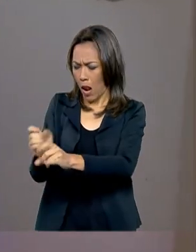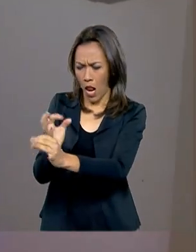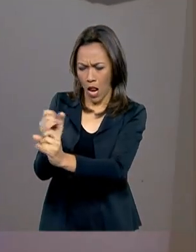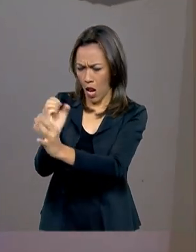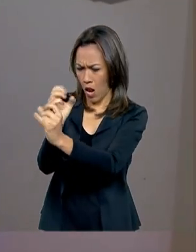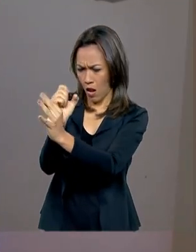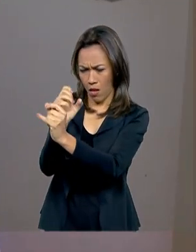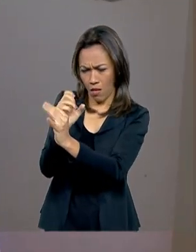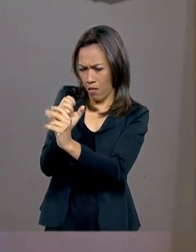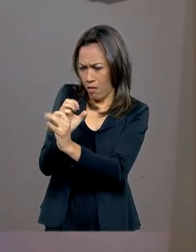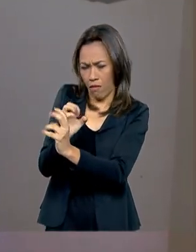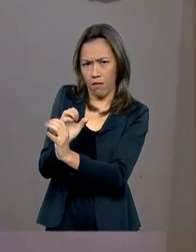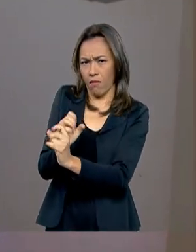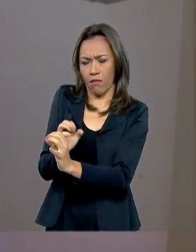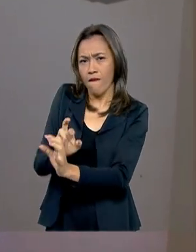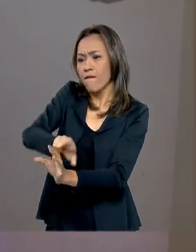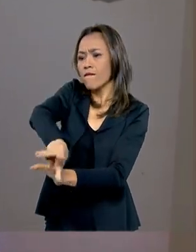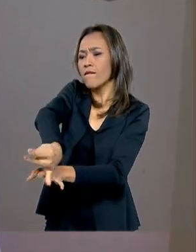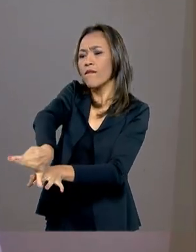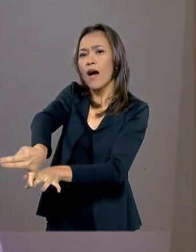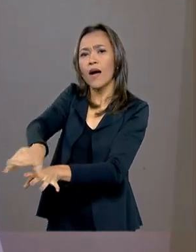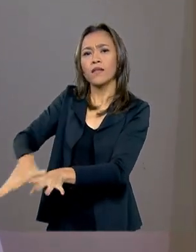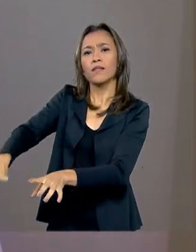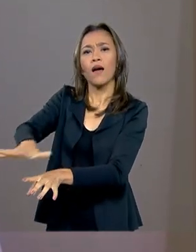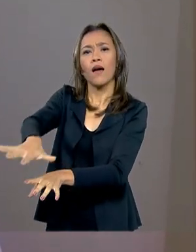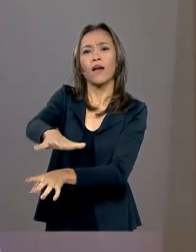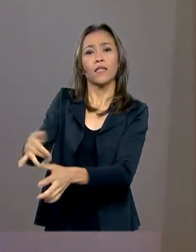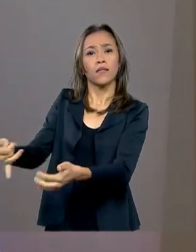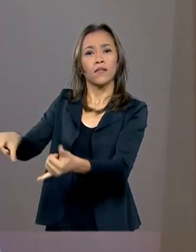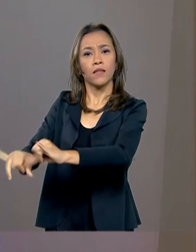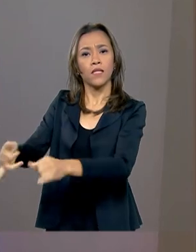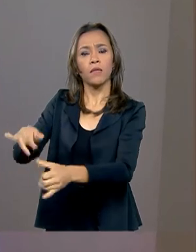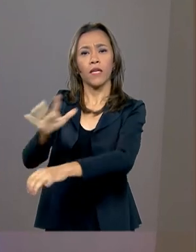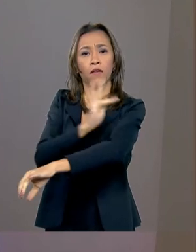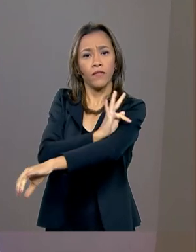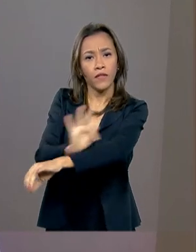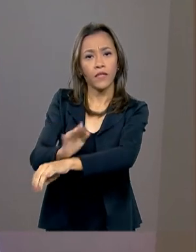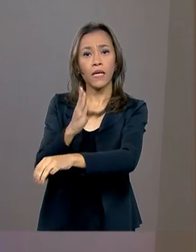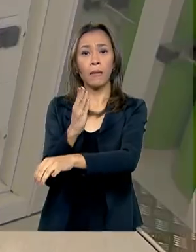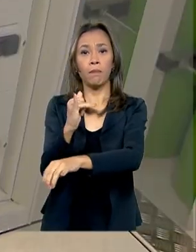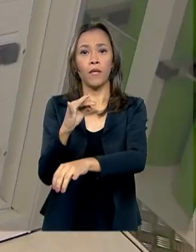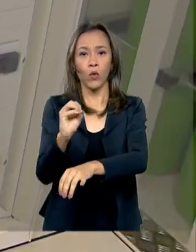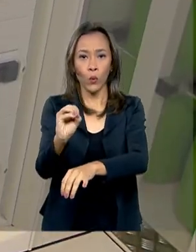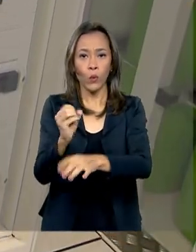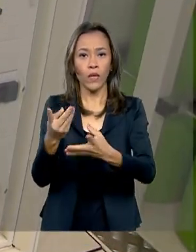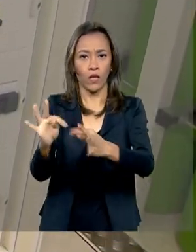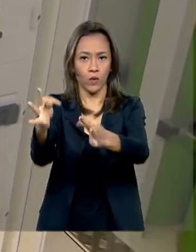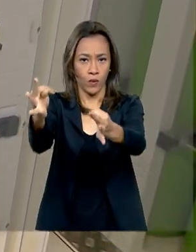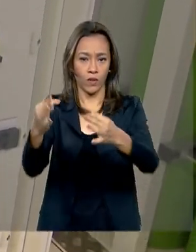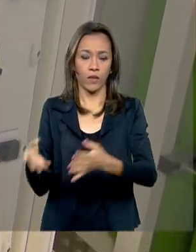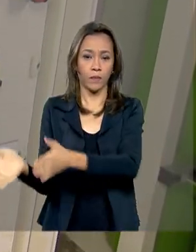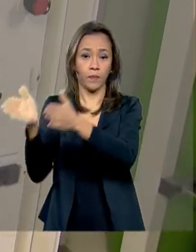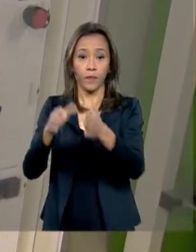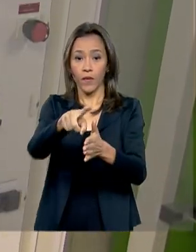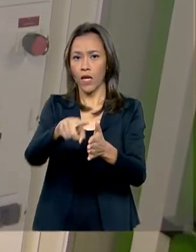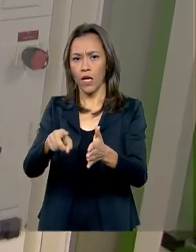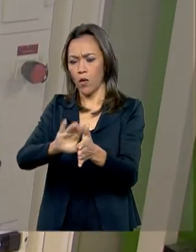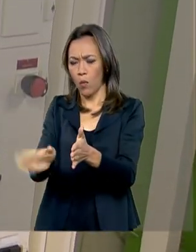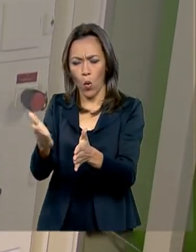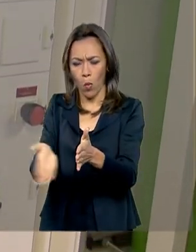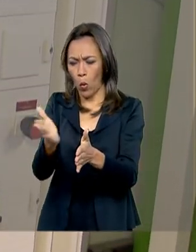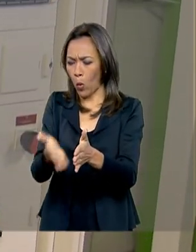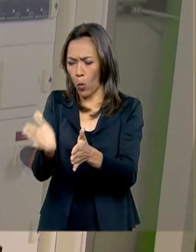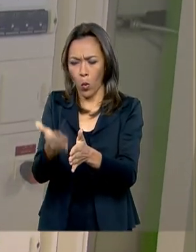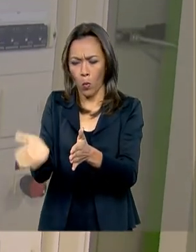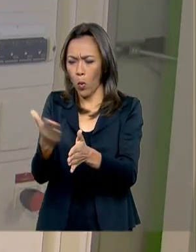que são aplicados nas mais diversas áreas, como química, física e biotecnologia. A capacidade de processamento a partir de agora